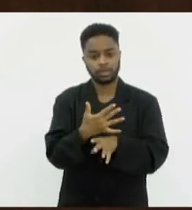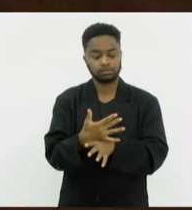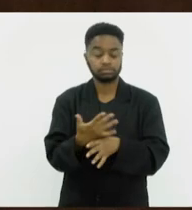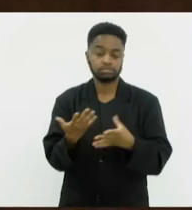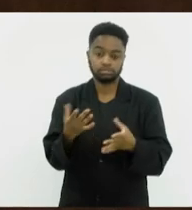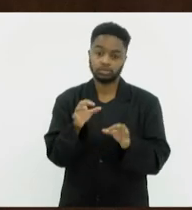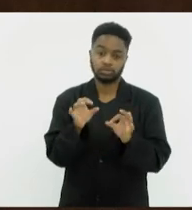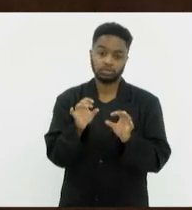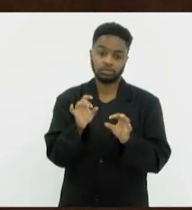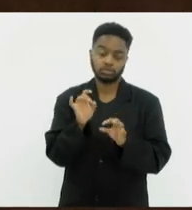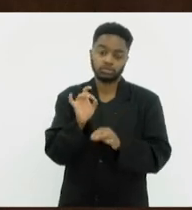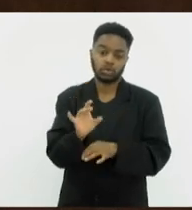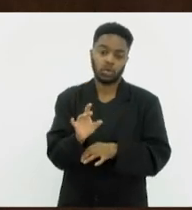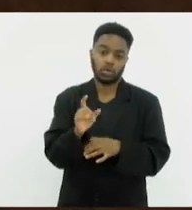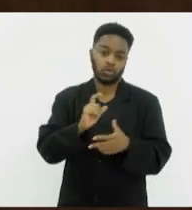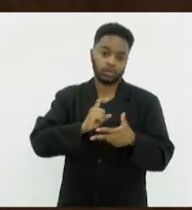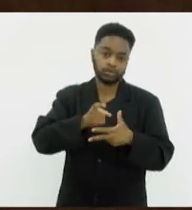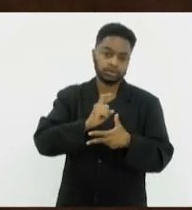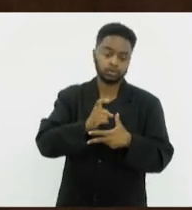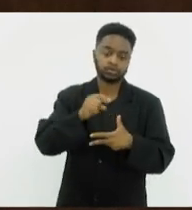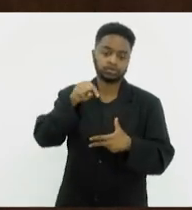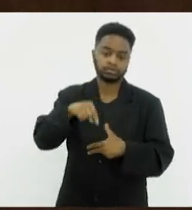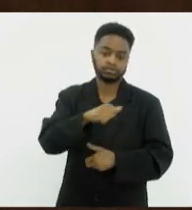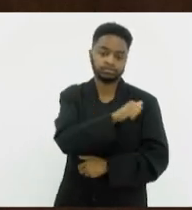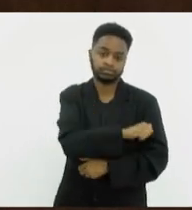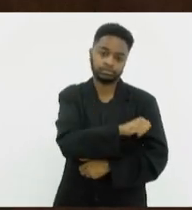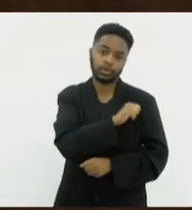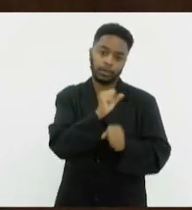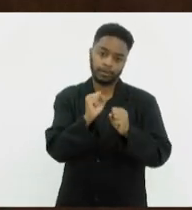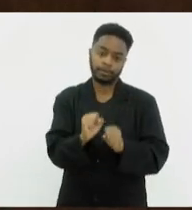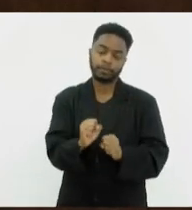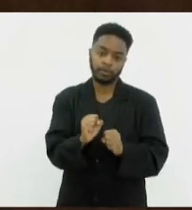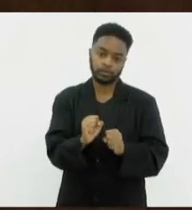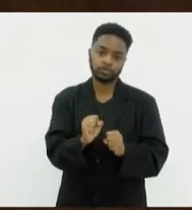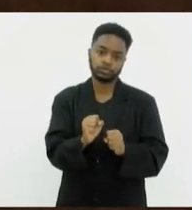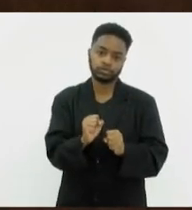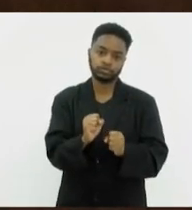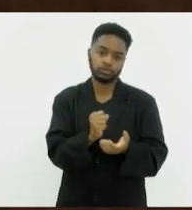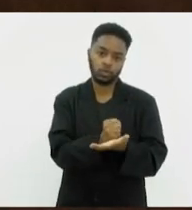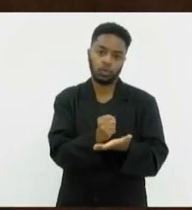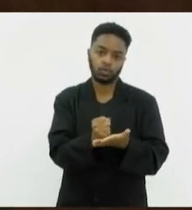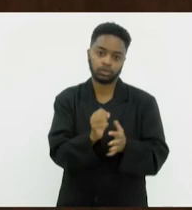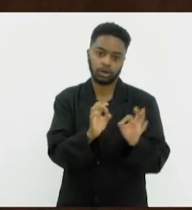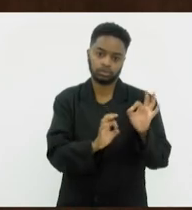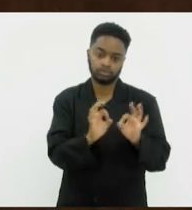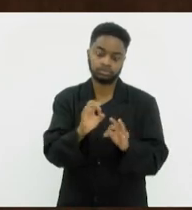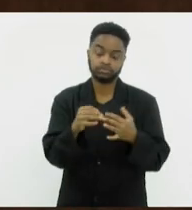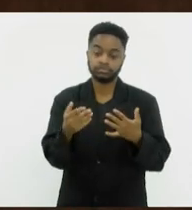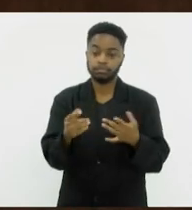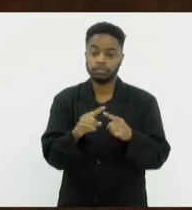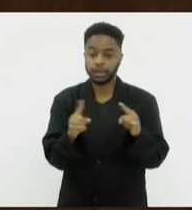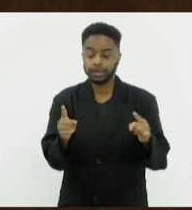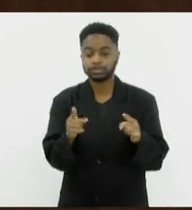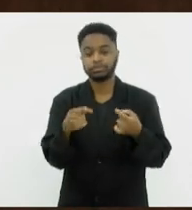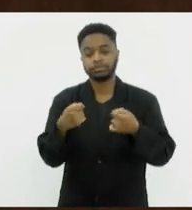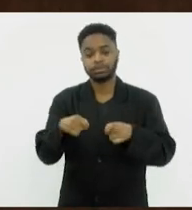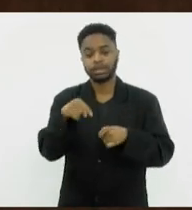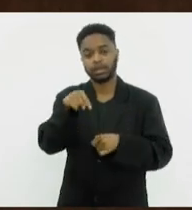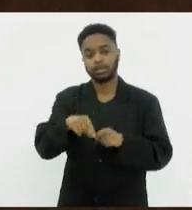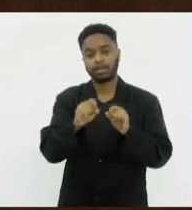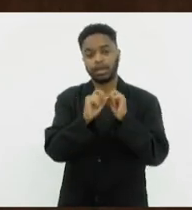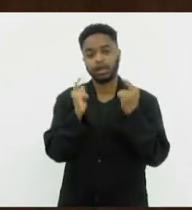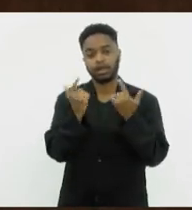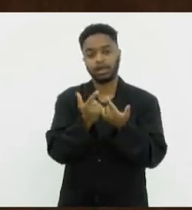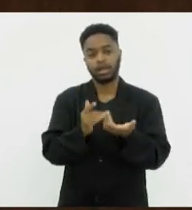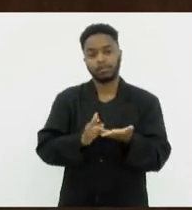somente o Poder Executivo do Estado é que pode celebrar esses convênios. Mas, para isso, precisa a Assembleia